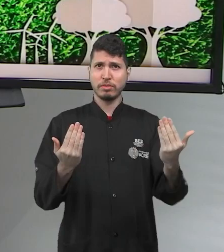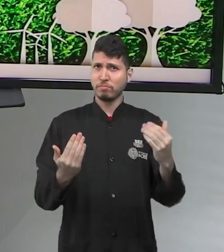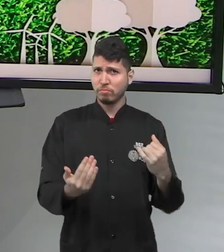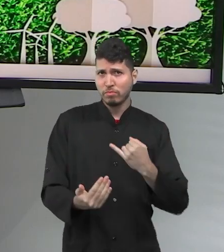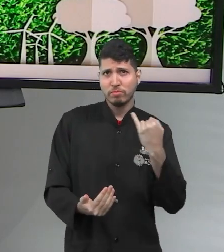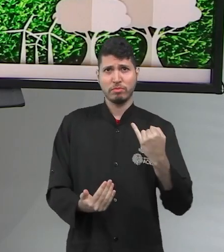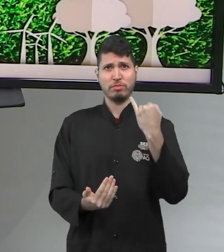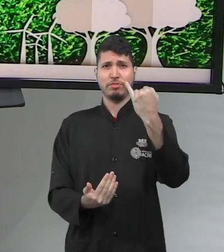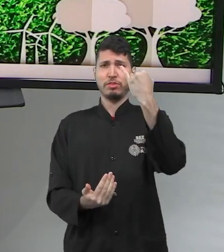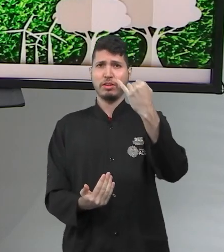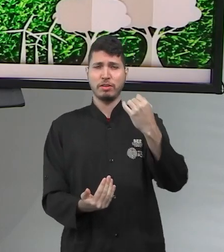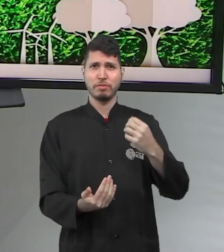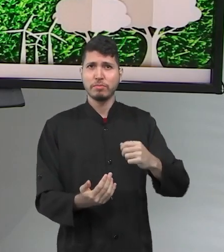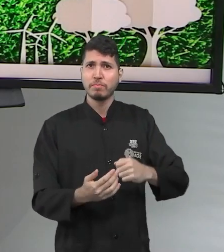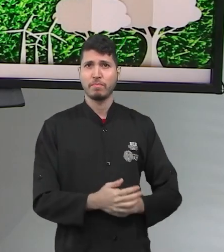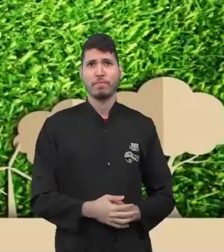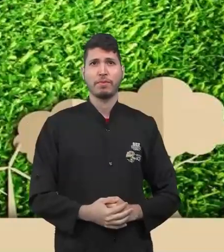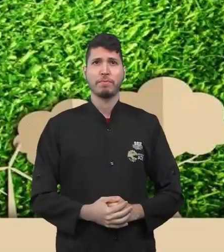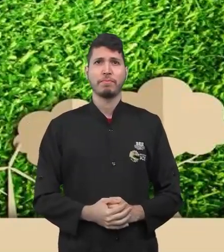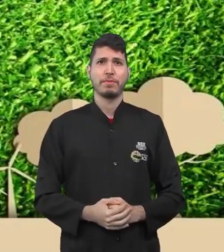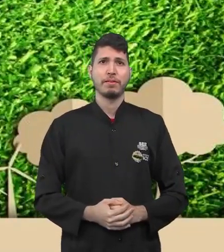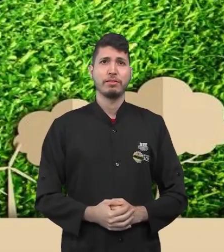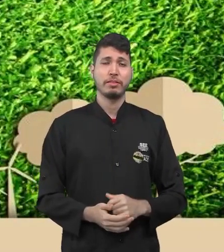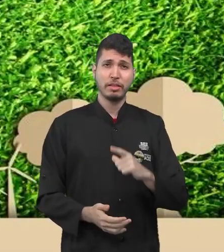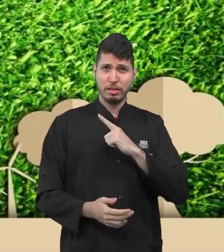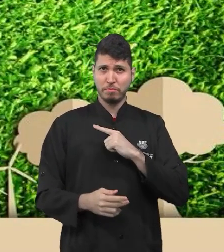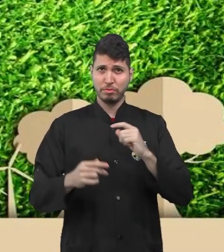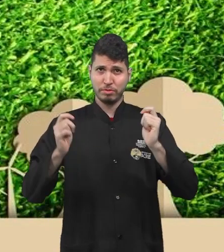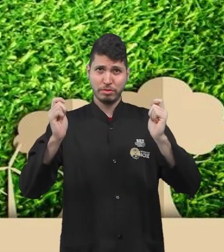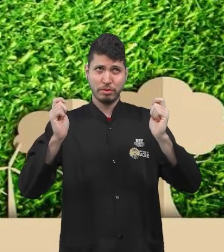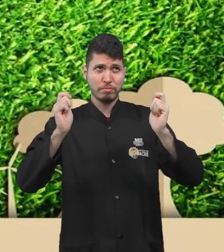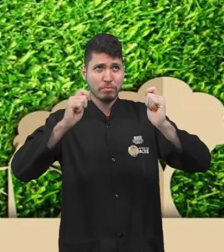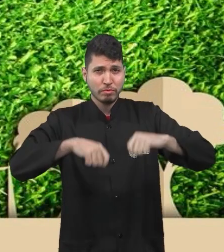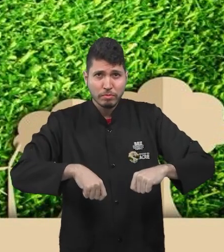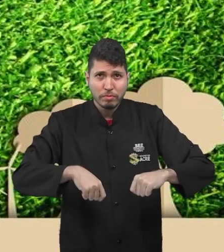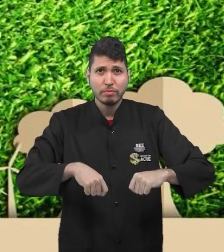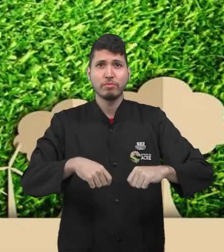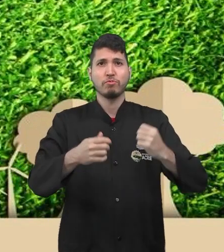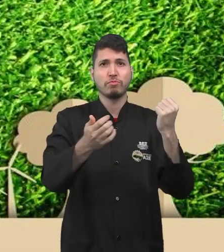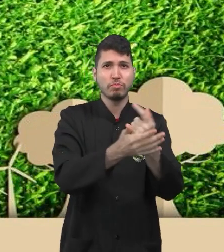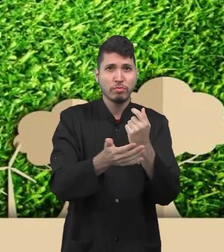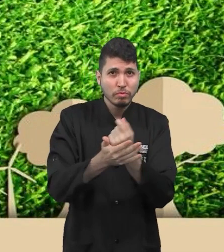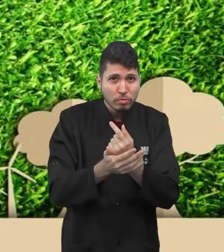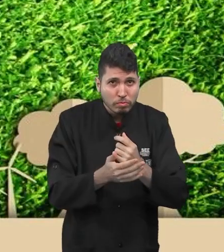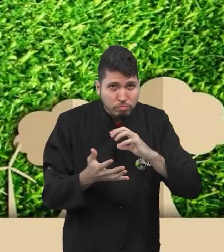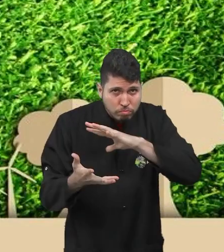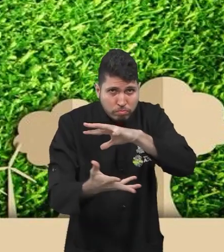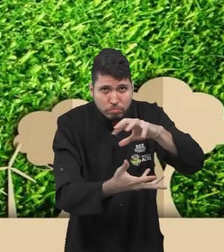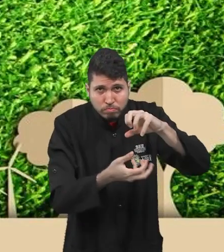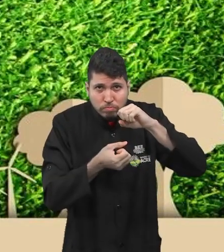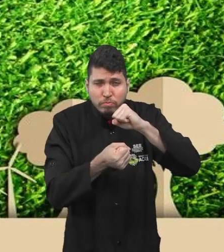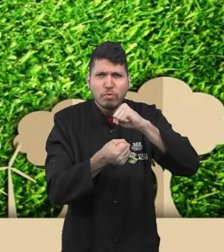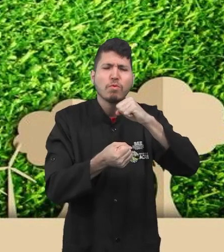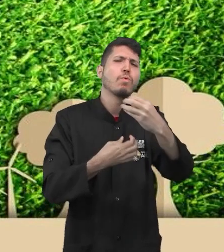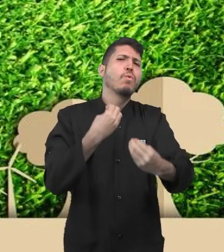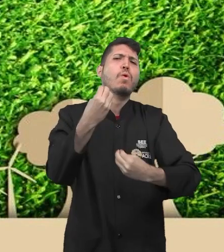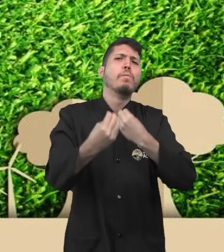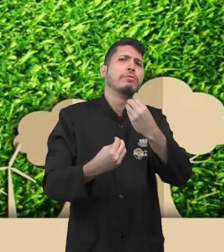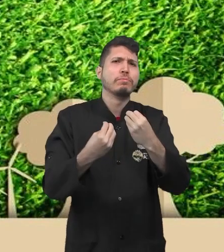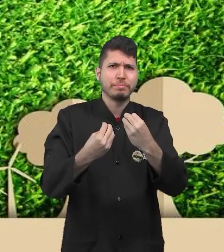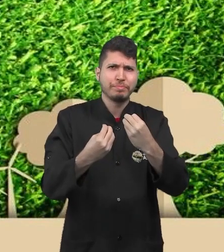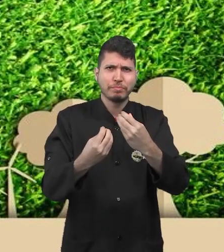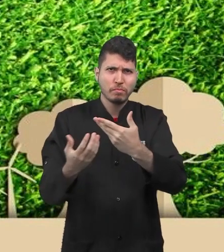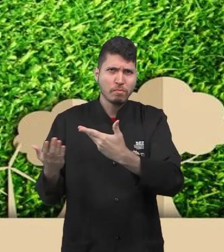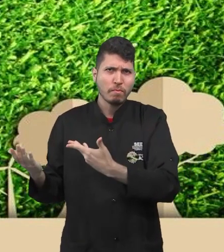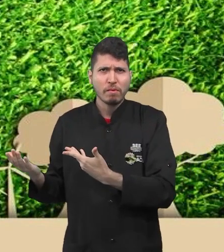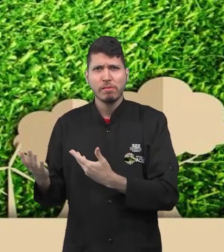existe a possibilidade do consumo sustentável. E o que vem a ser o consumo sustentável? É uma forma de consumir